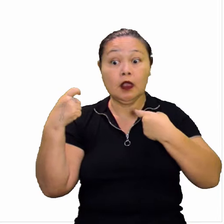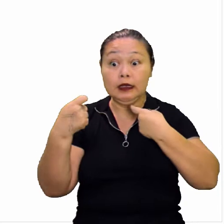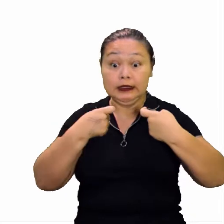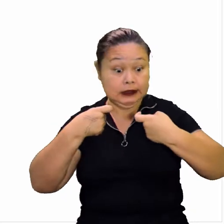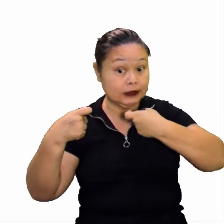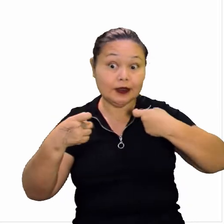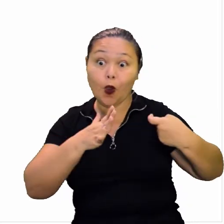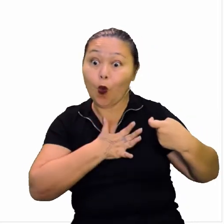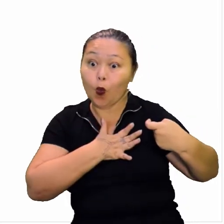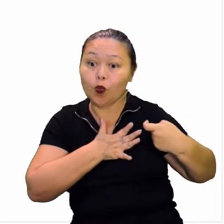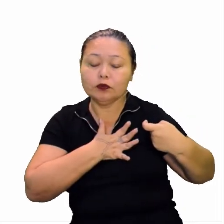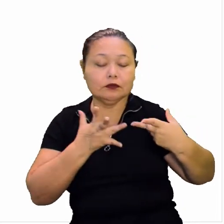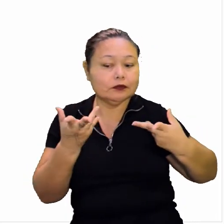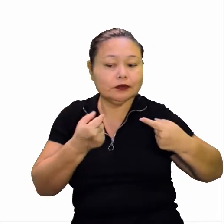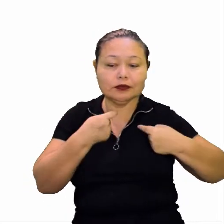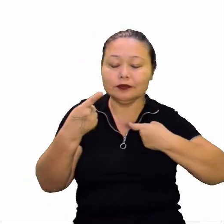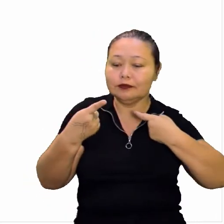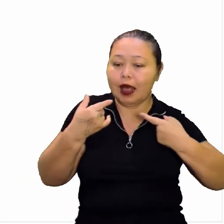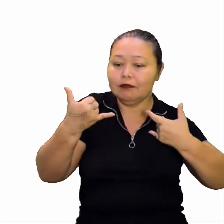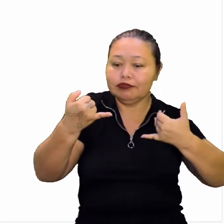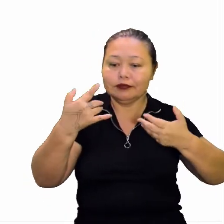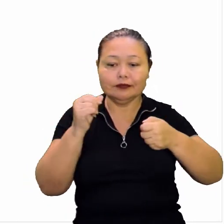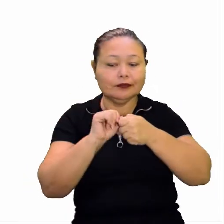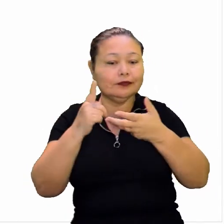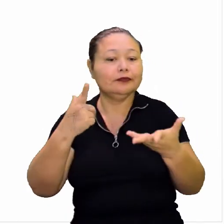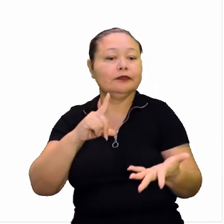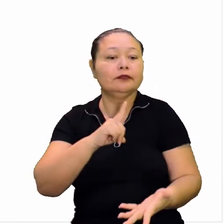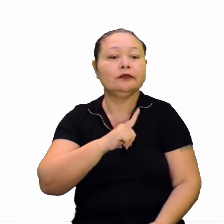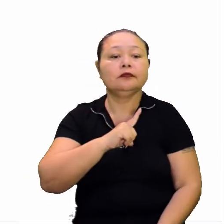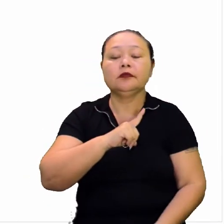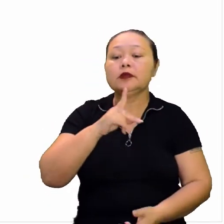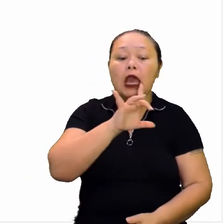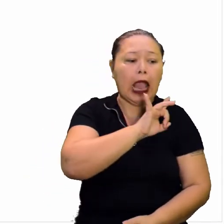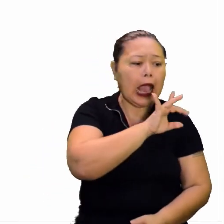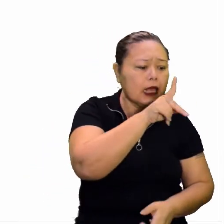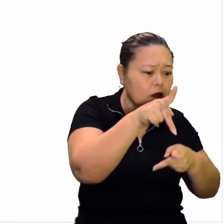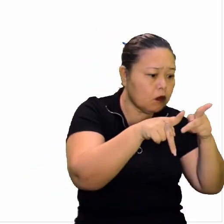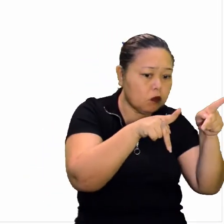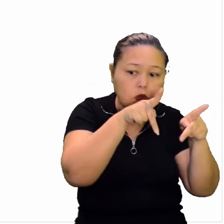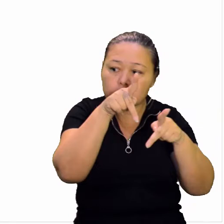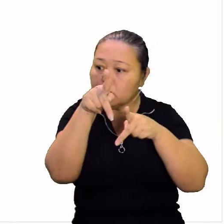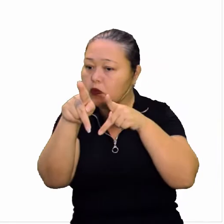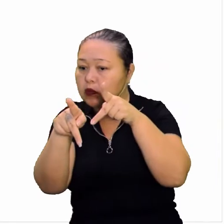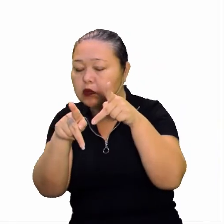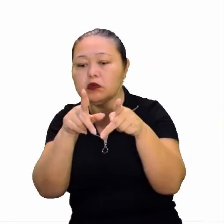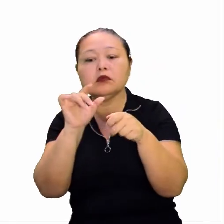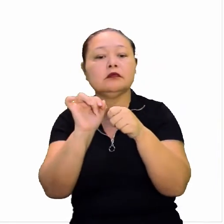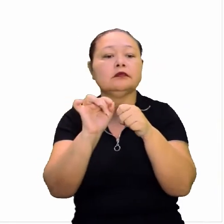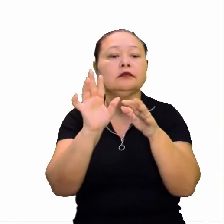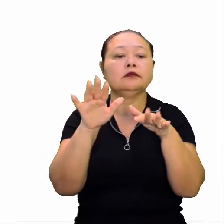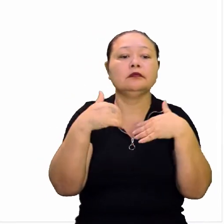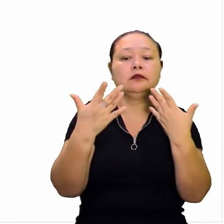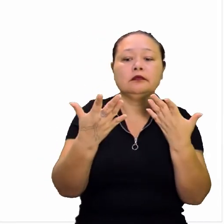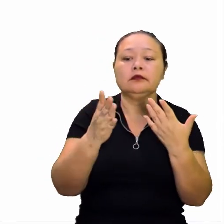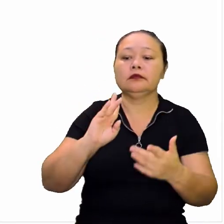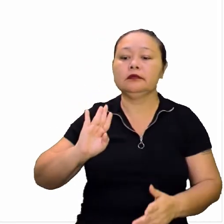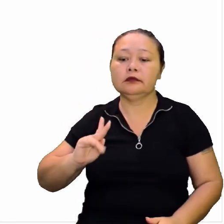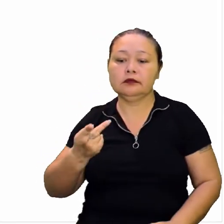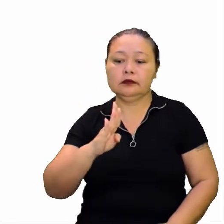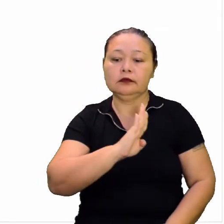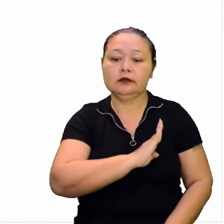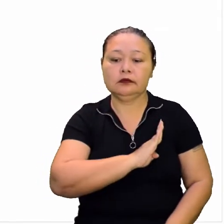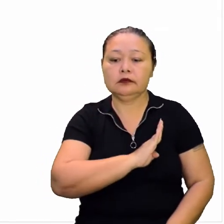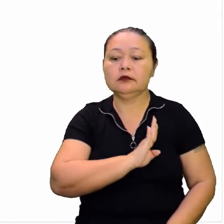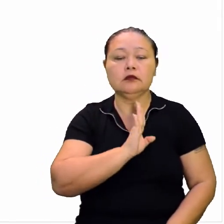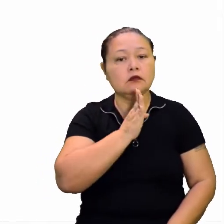guerreiro, habilidoso com a arma, aí é diferente. Então, cada povo vai ter a sua habilidade. Os hebreus é